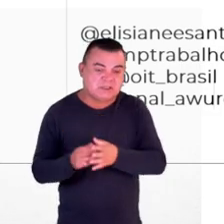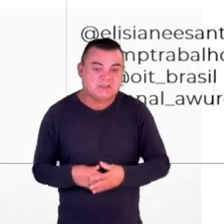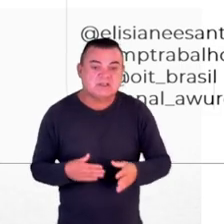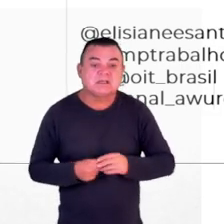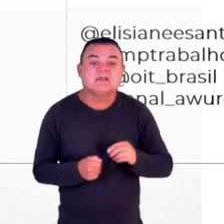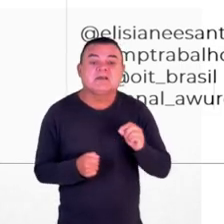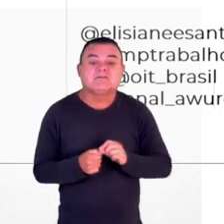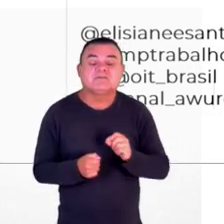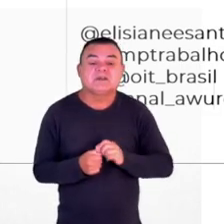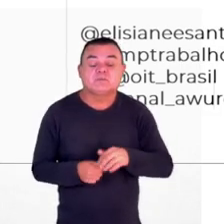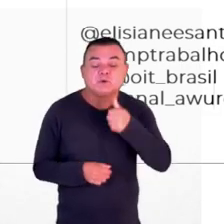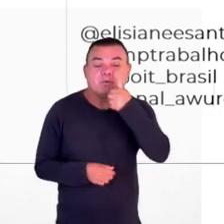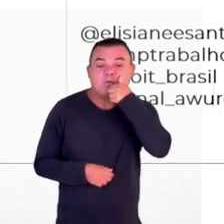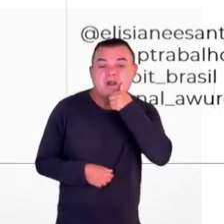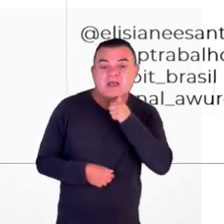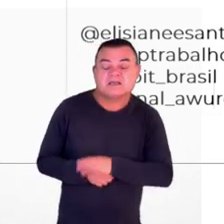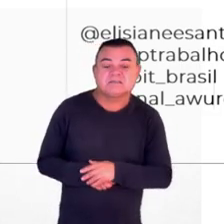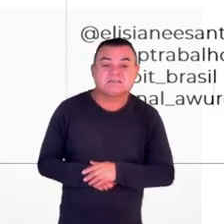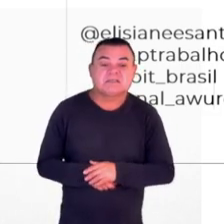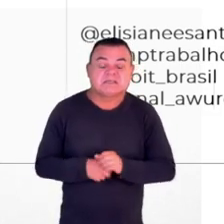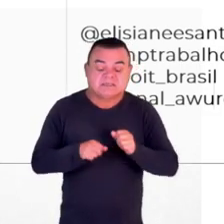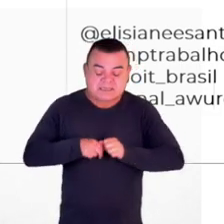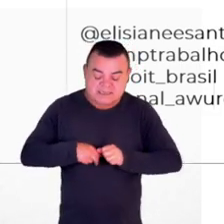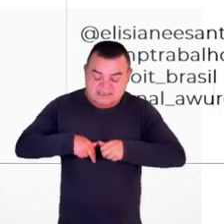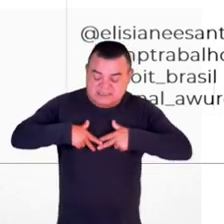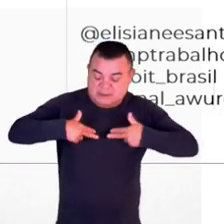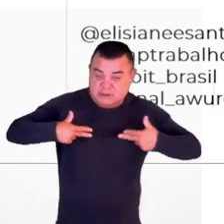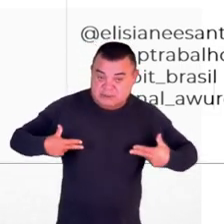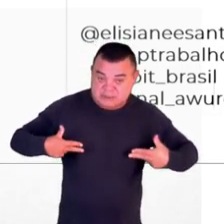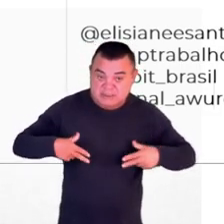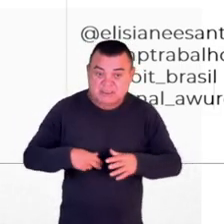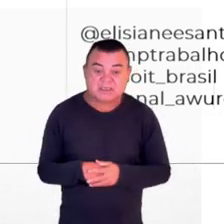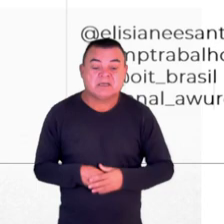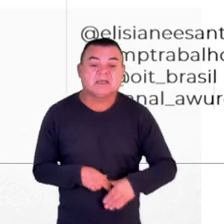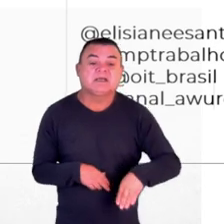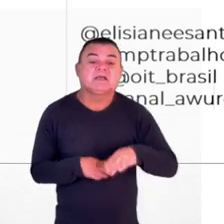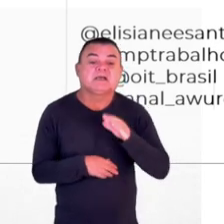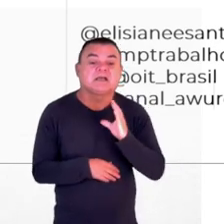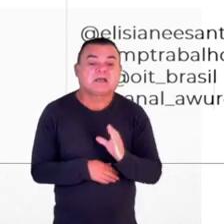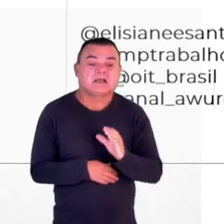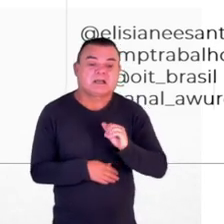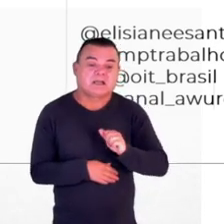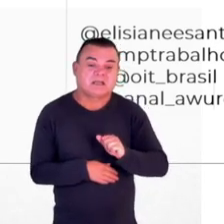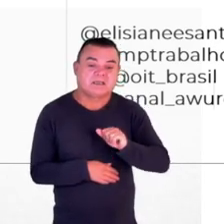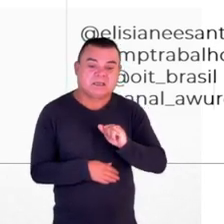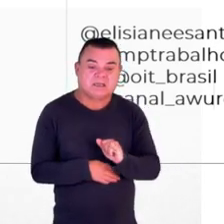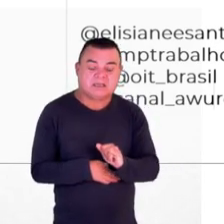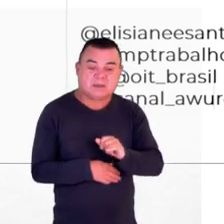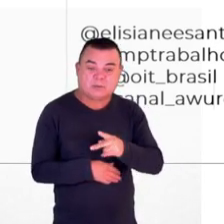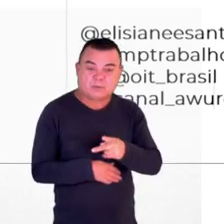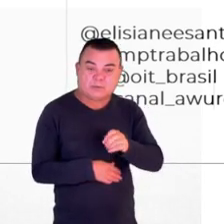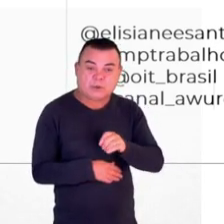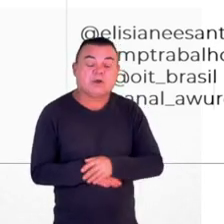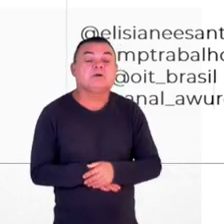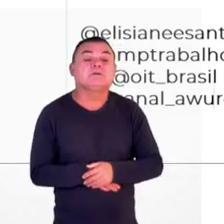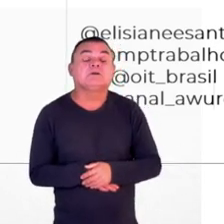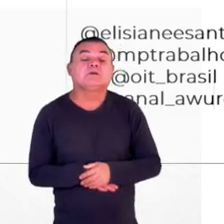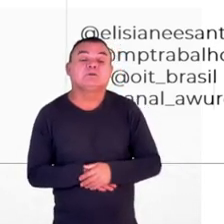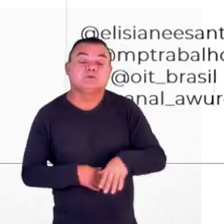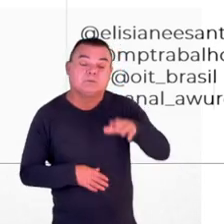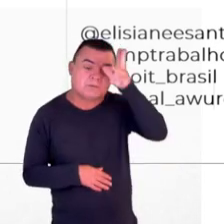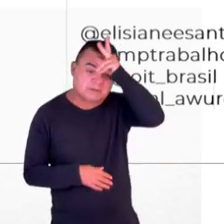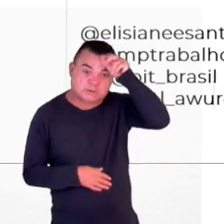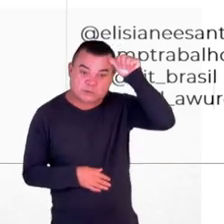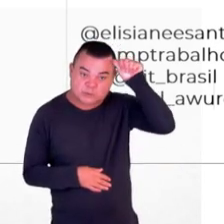feito por mulheres da etnia eh Caiapó do Mato Grosso tô usando um óculos Redondo Meu